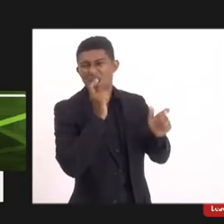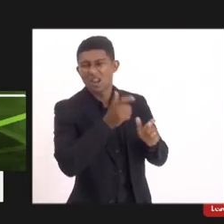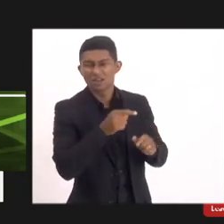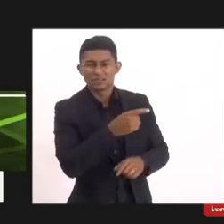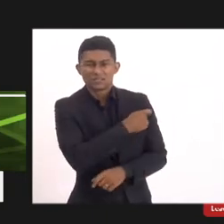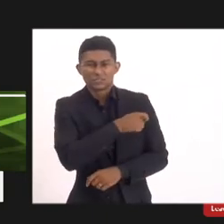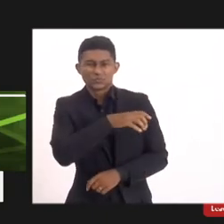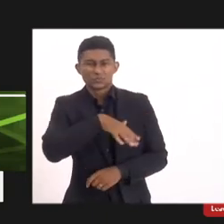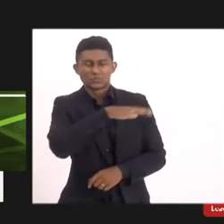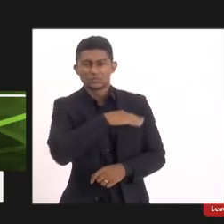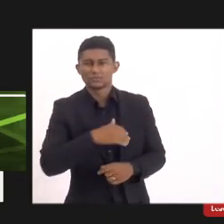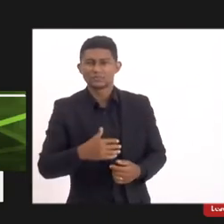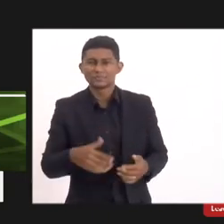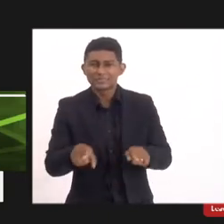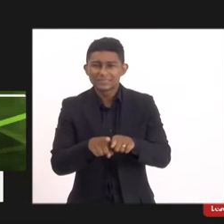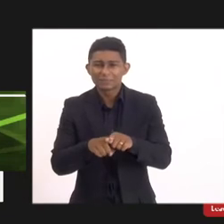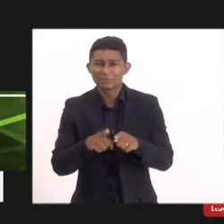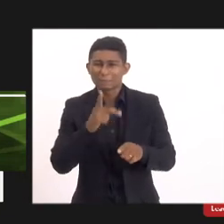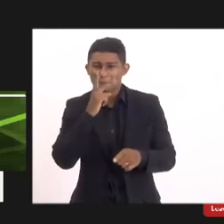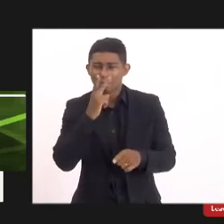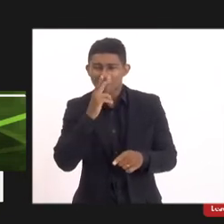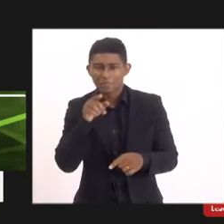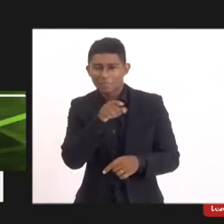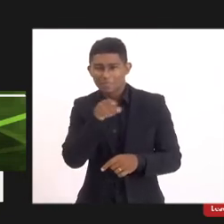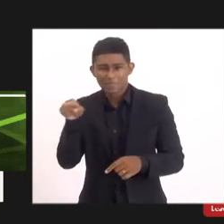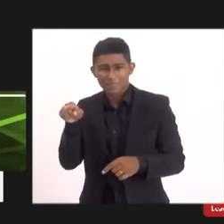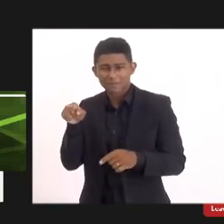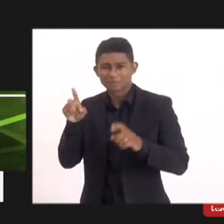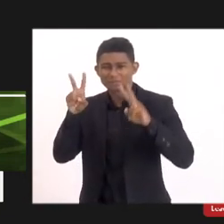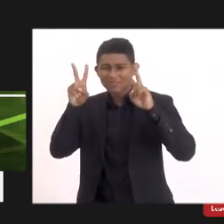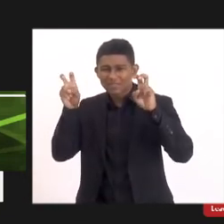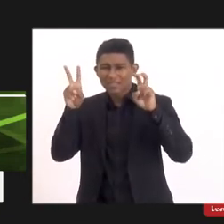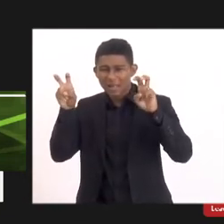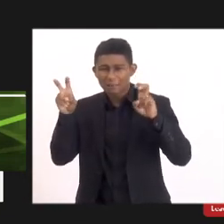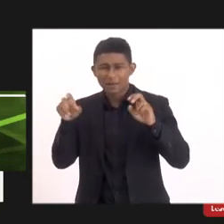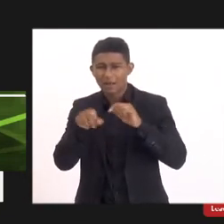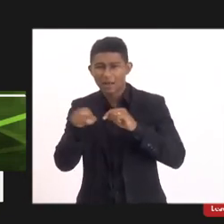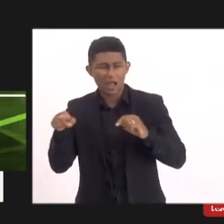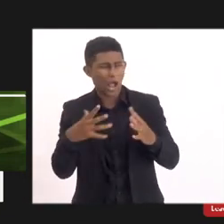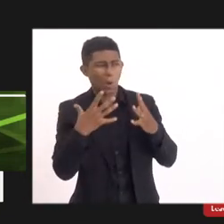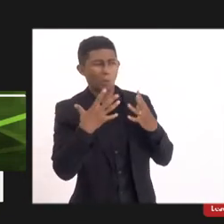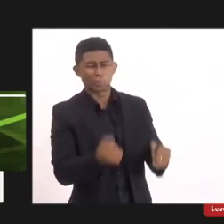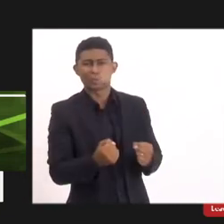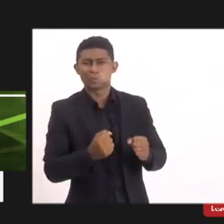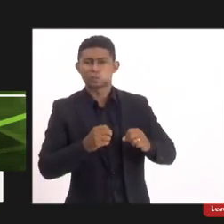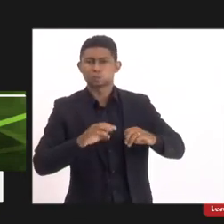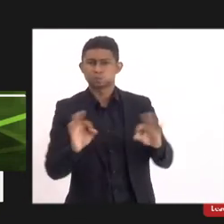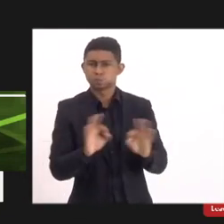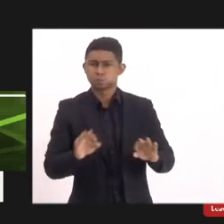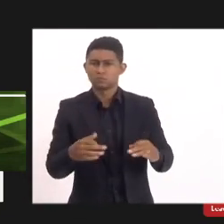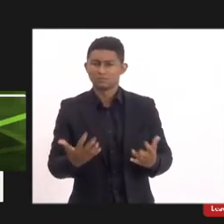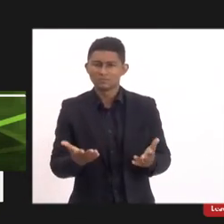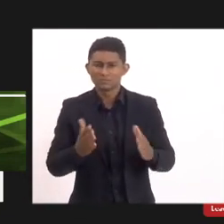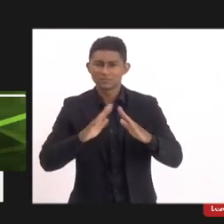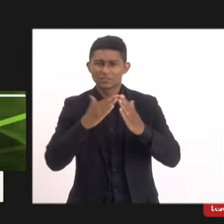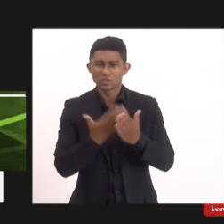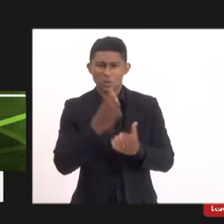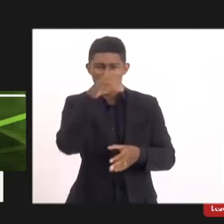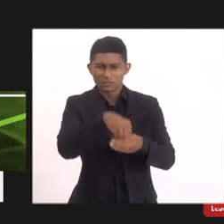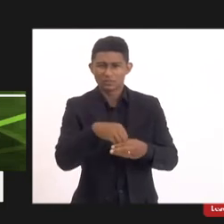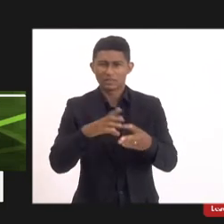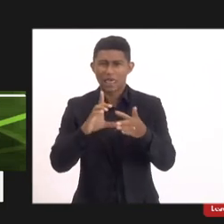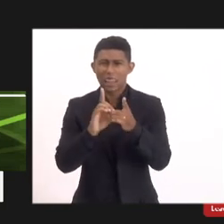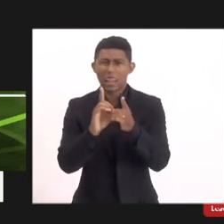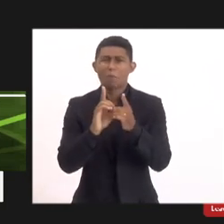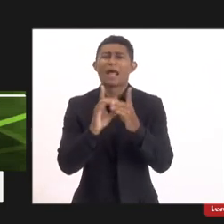feito, na realidade, nenhum encaminhamento dos temas e nem a lei de democracia nas escolas está sendo